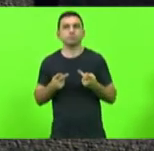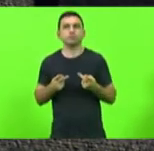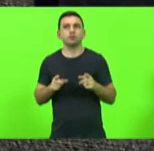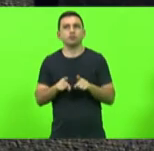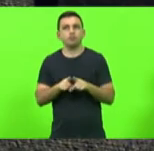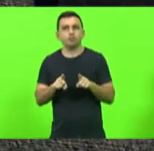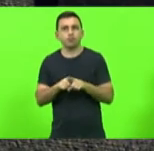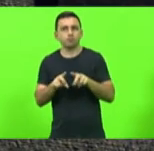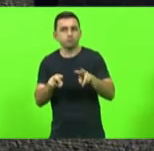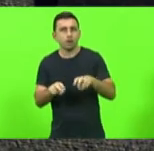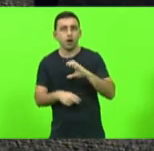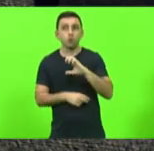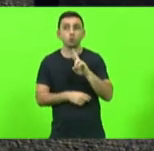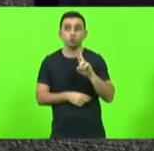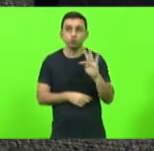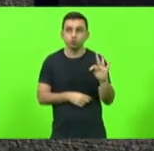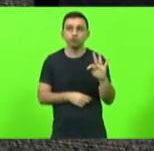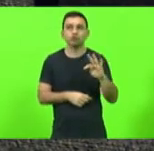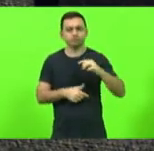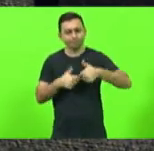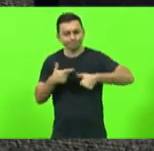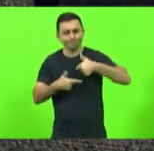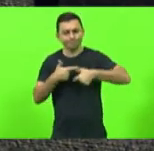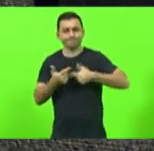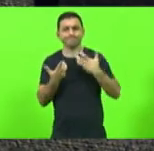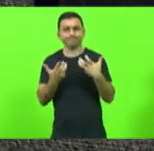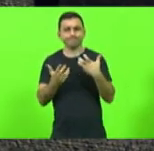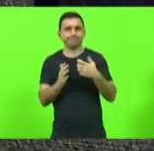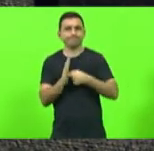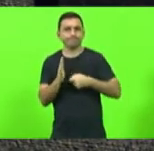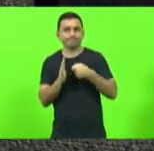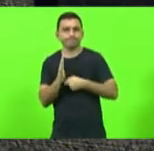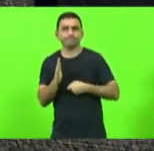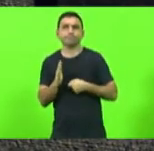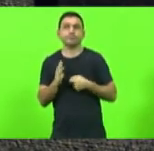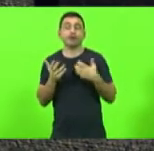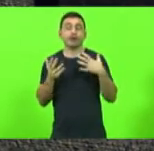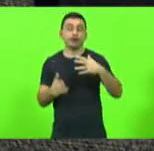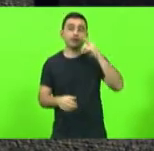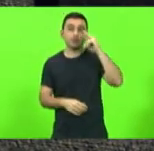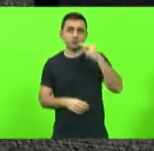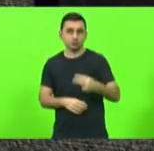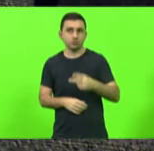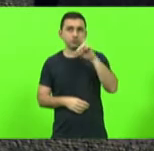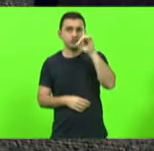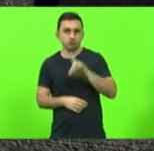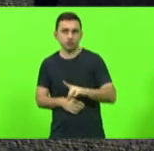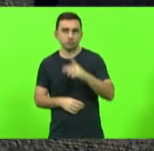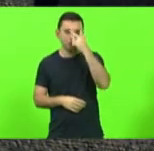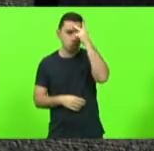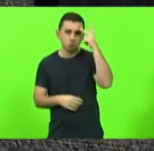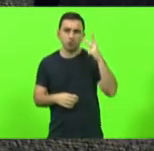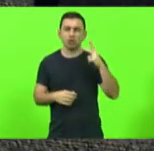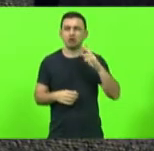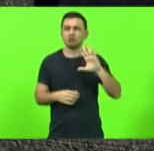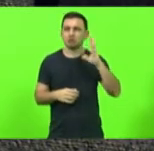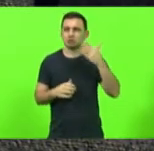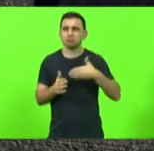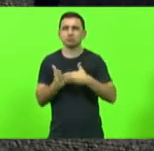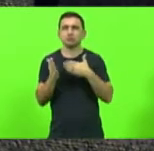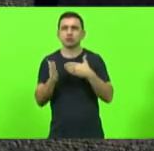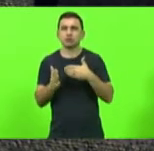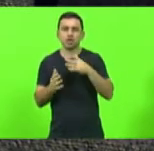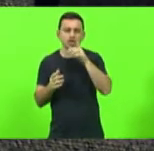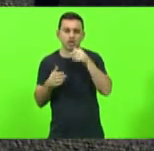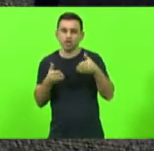também a CUT, Trabalhadores da Cidade. Pela luta e pelo reconhecimento dos direitos atingidos, desde a Barranca do Rio, no interior